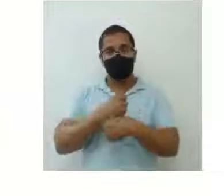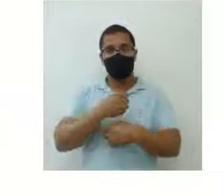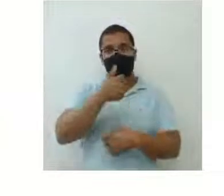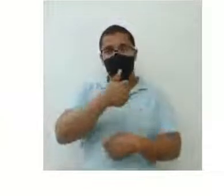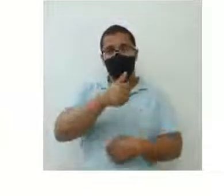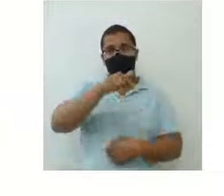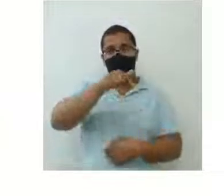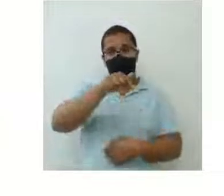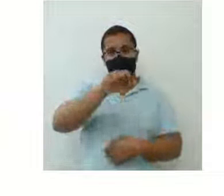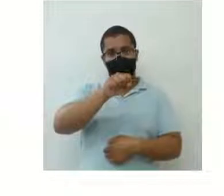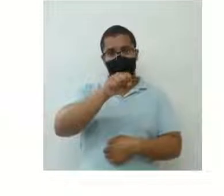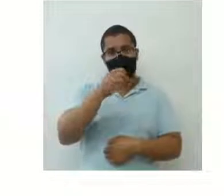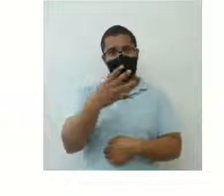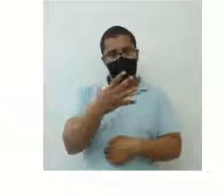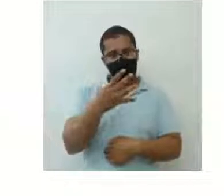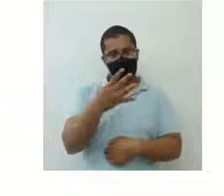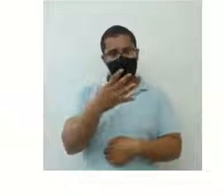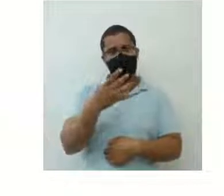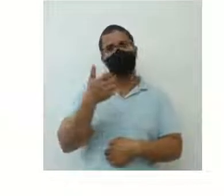1784 e